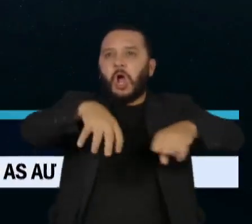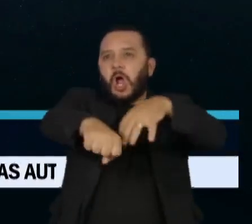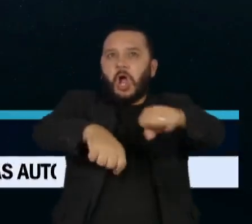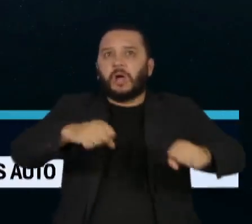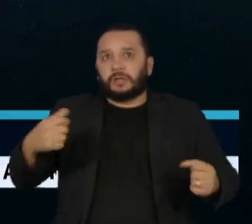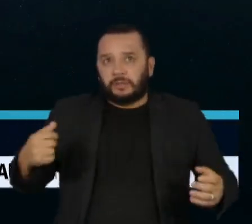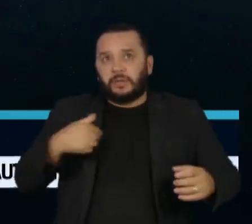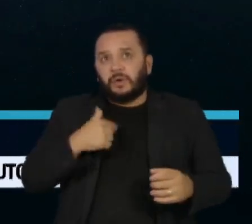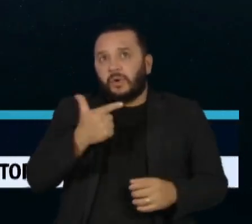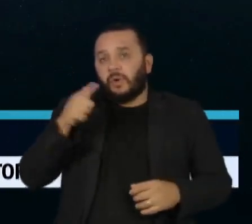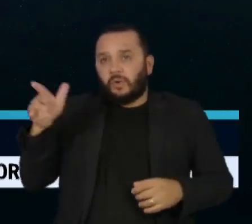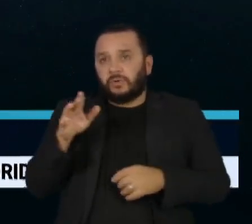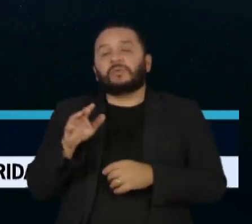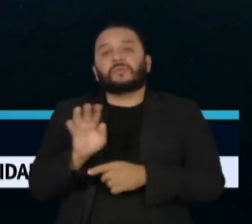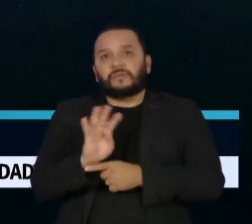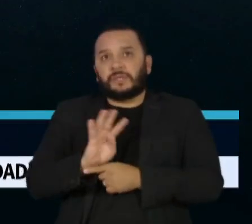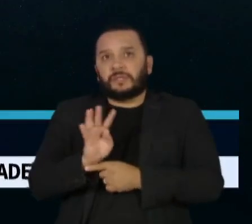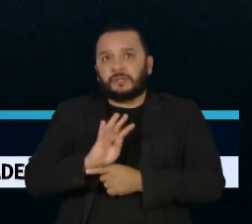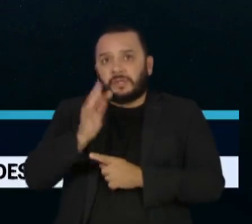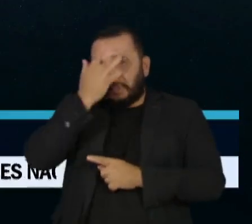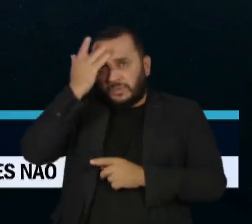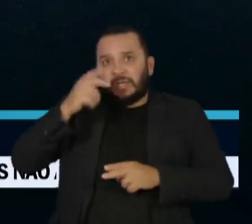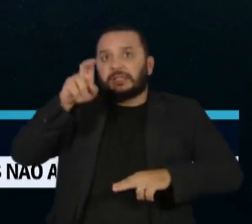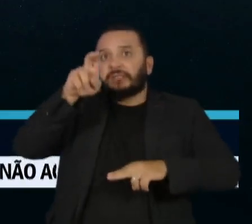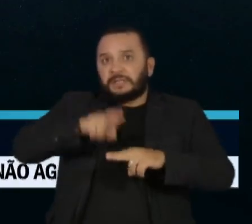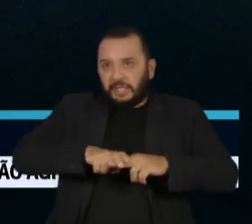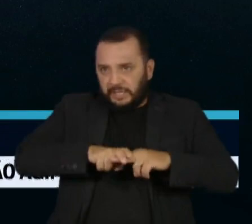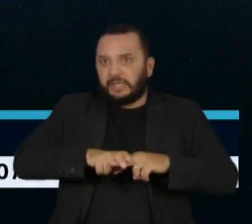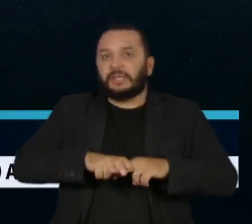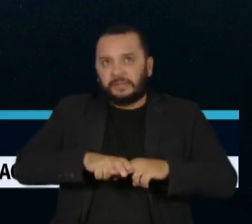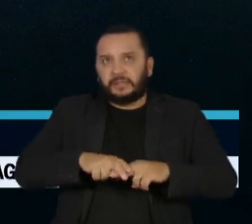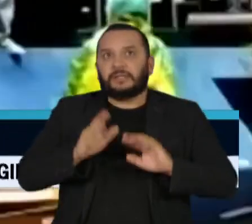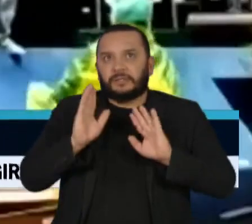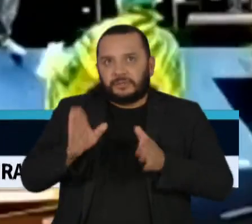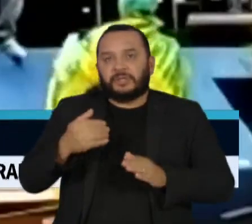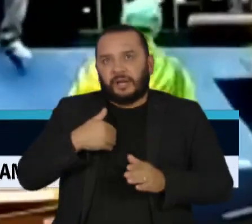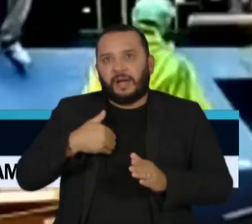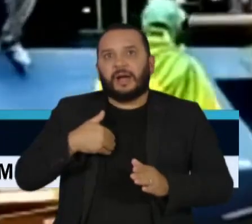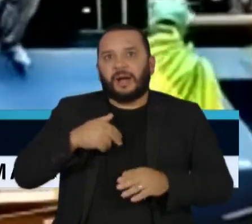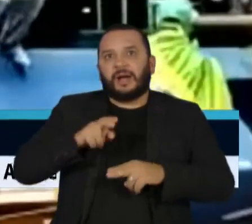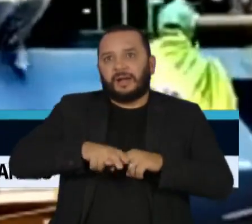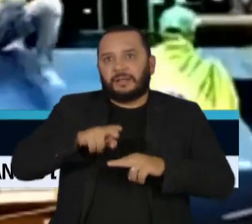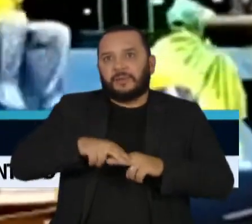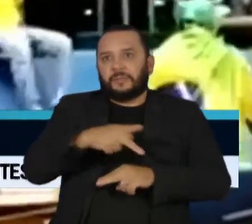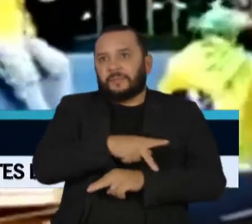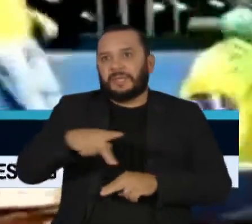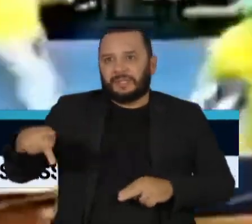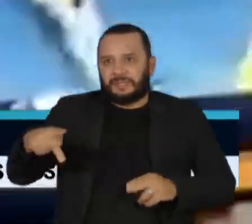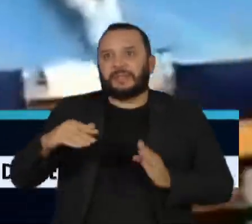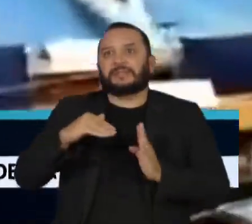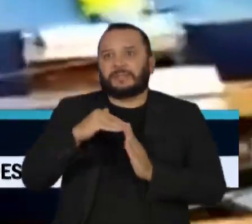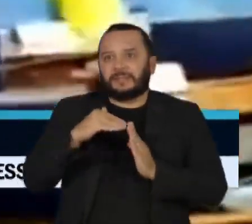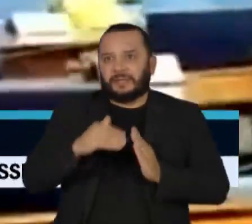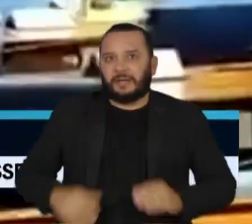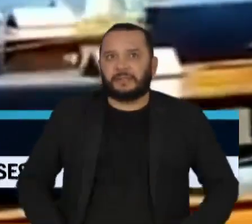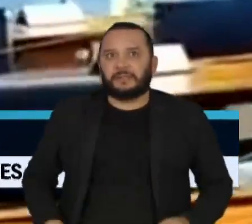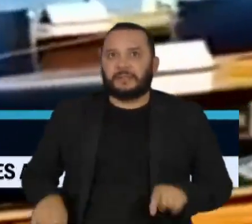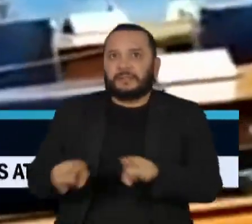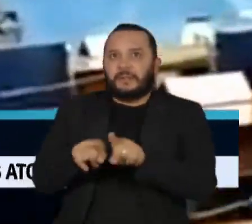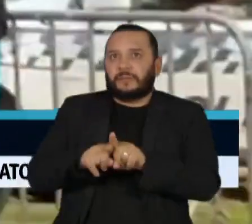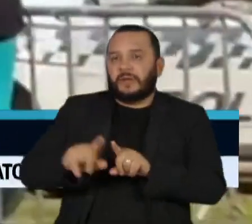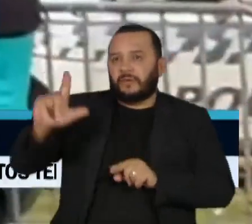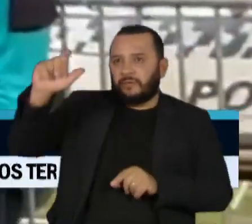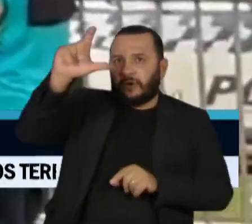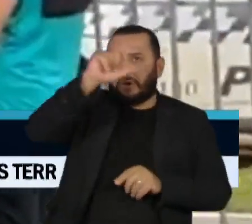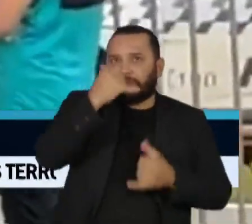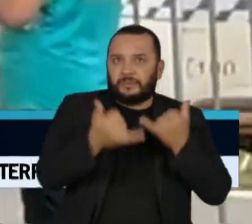Em outro vídeo, um dos golpistas chega a se sentar na cadeira do presidente do Senado. Os invasores ainda tiraram fotos